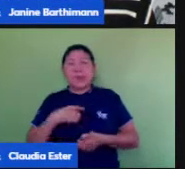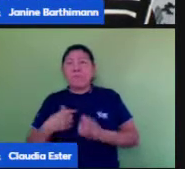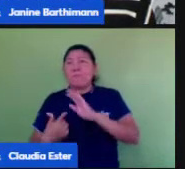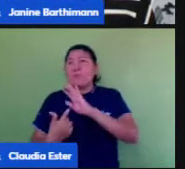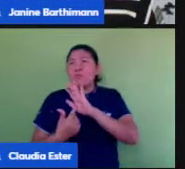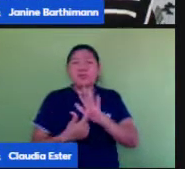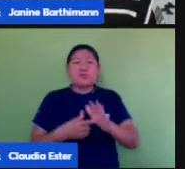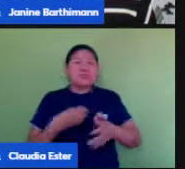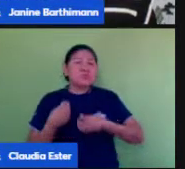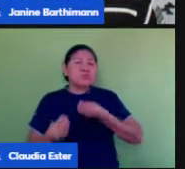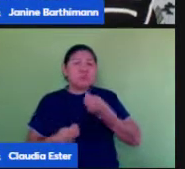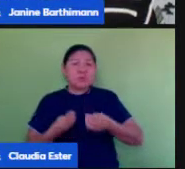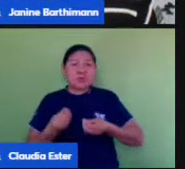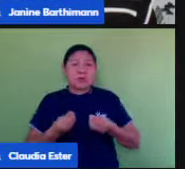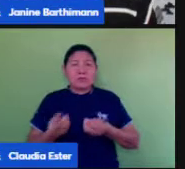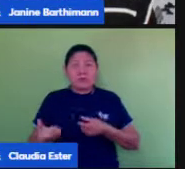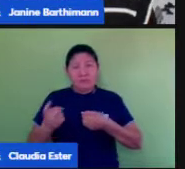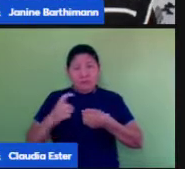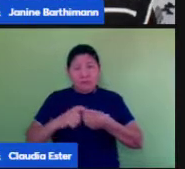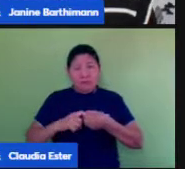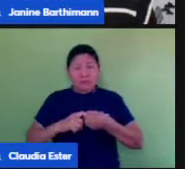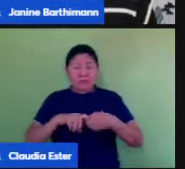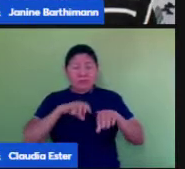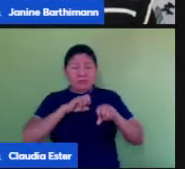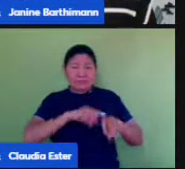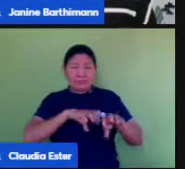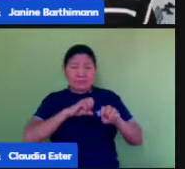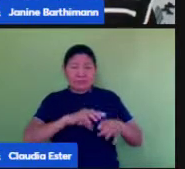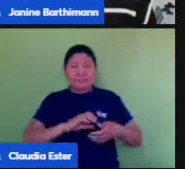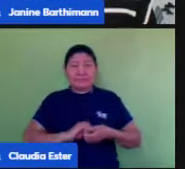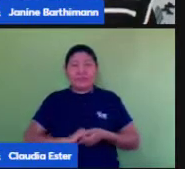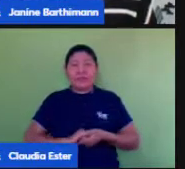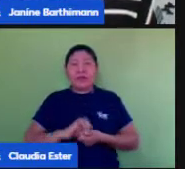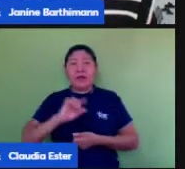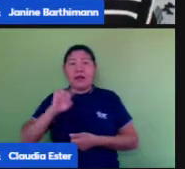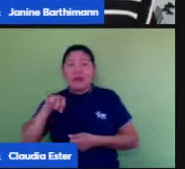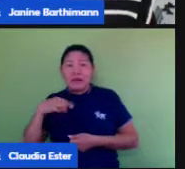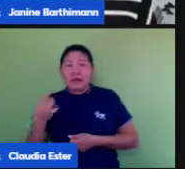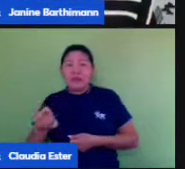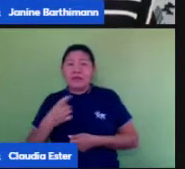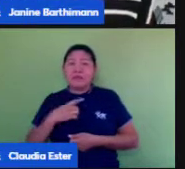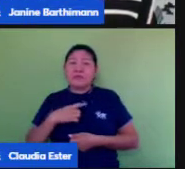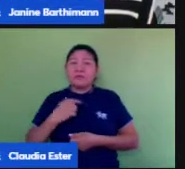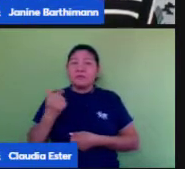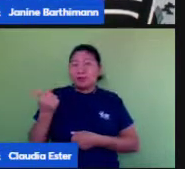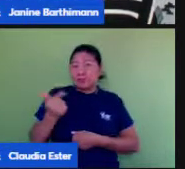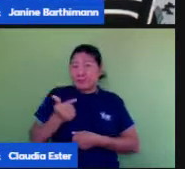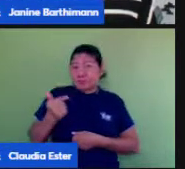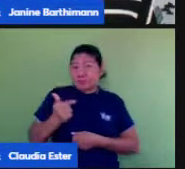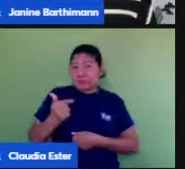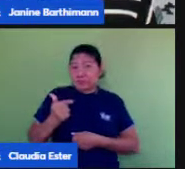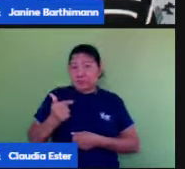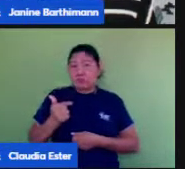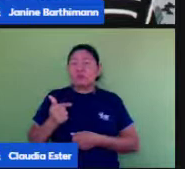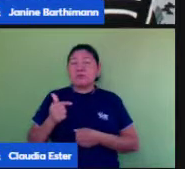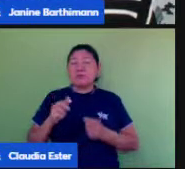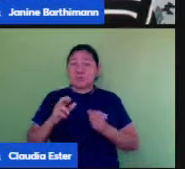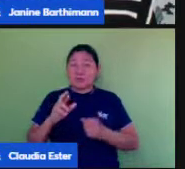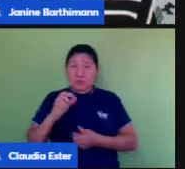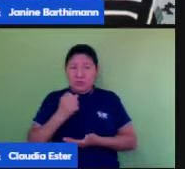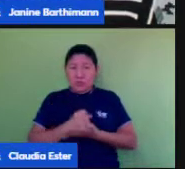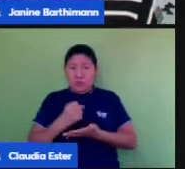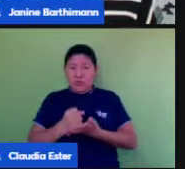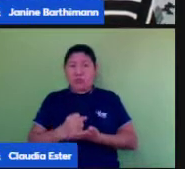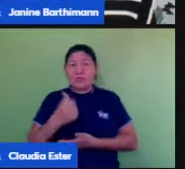nós poderíamos voltar. Em seguida, saiu a resolução 223, que se refere ao retorno às